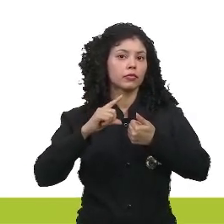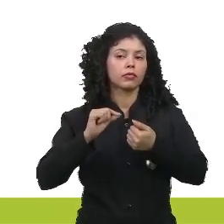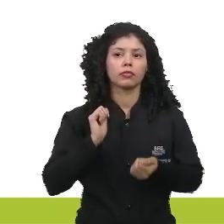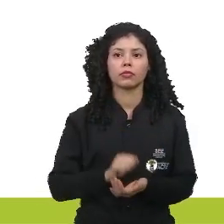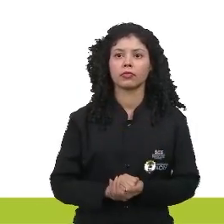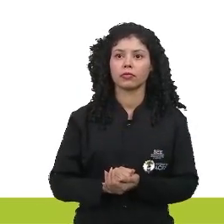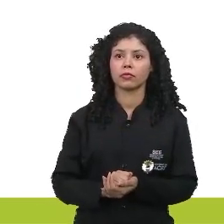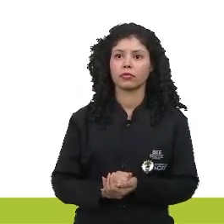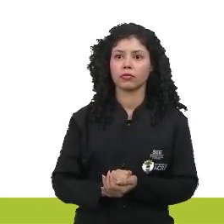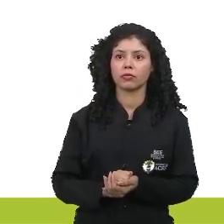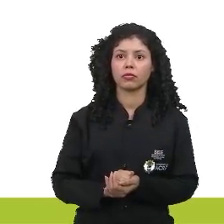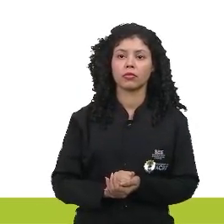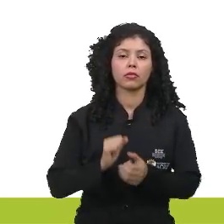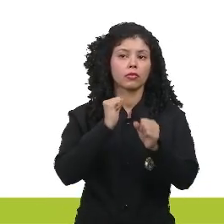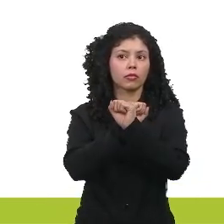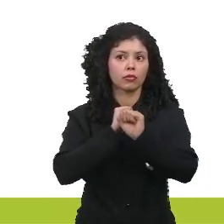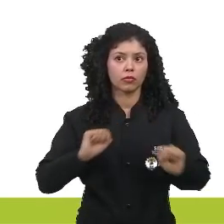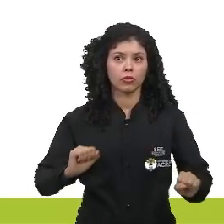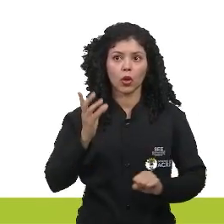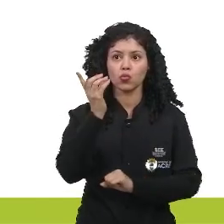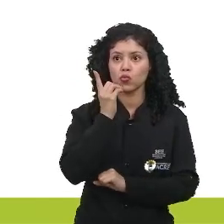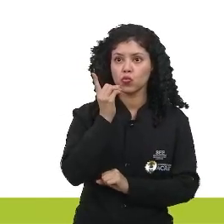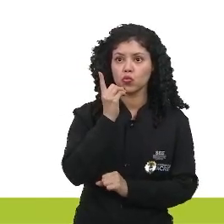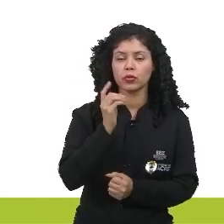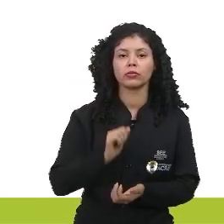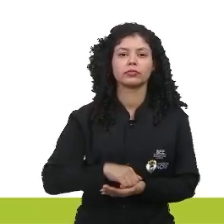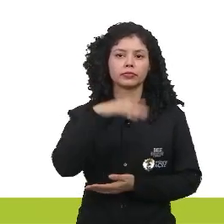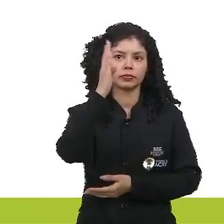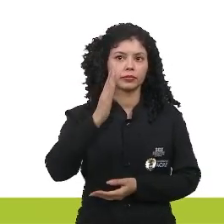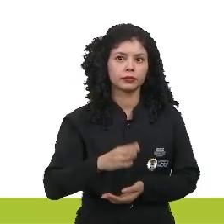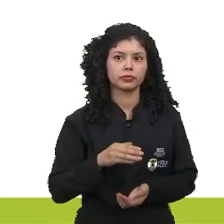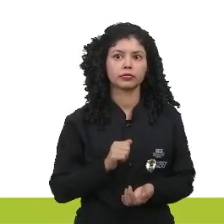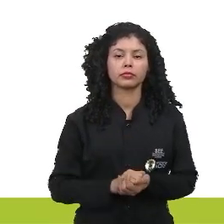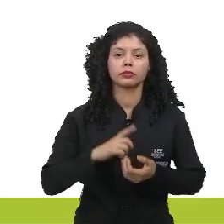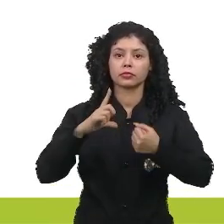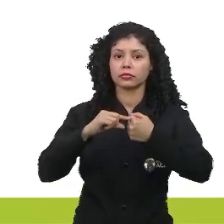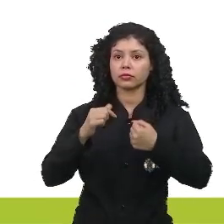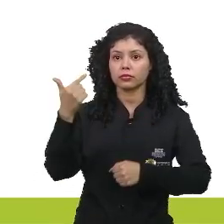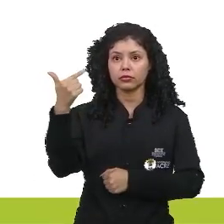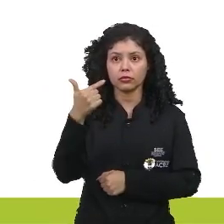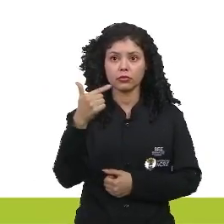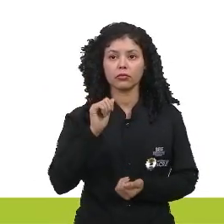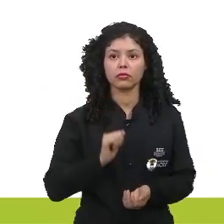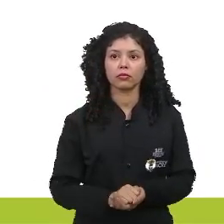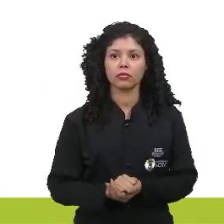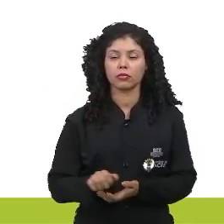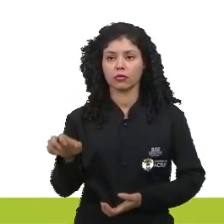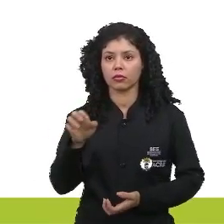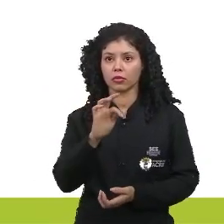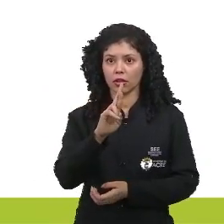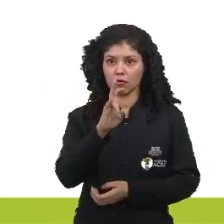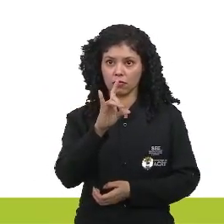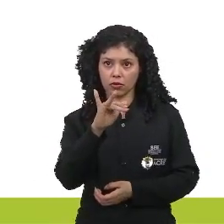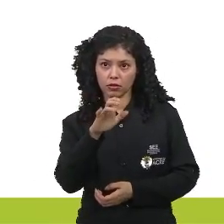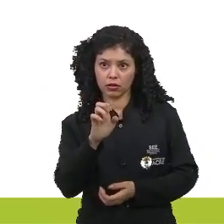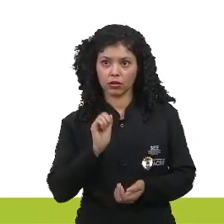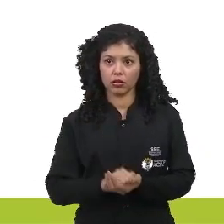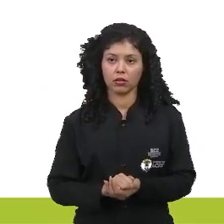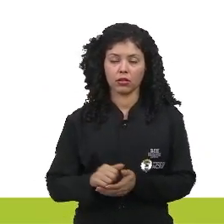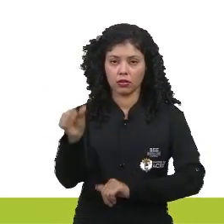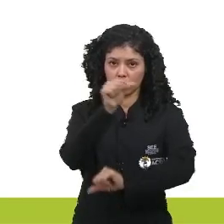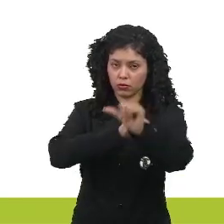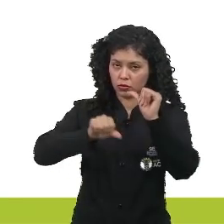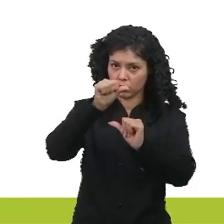é declarada extinta, desde a data desta lei, a escravidão no Brasil. Artigo 2º, revogam-se as disposições